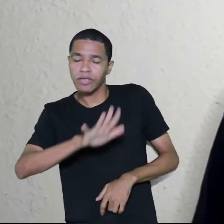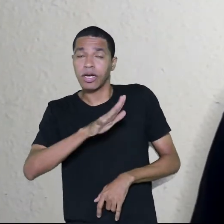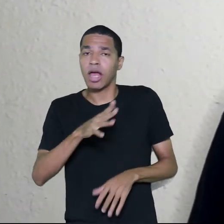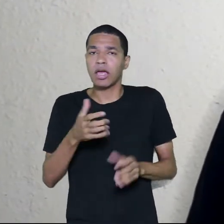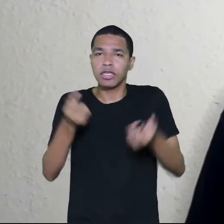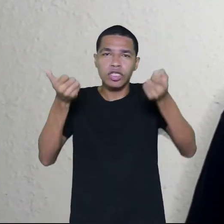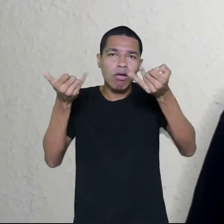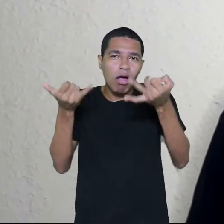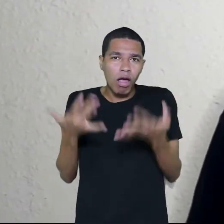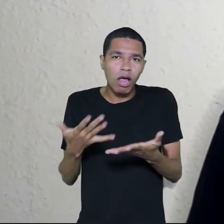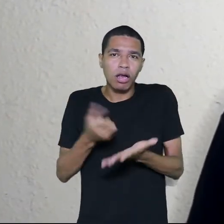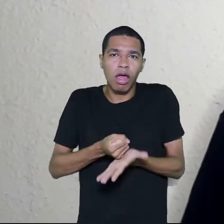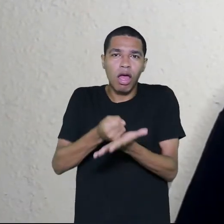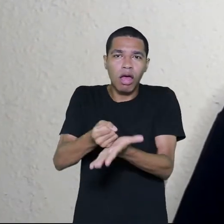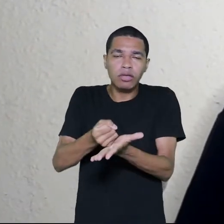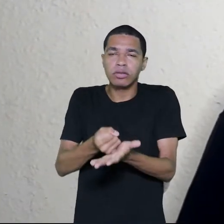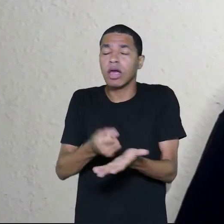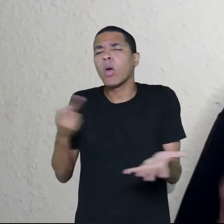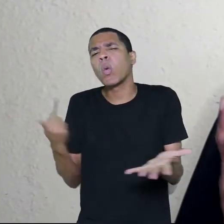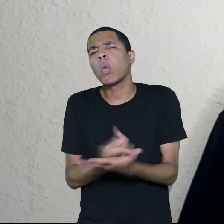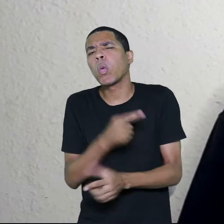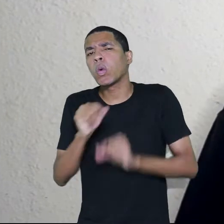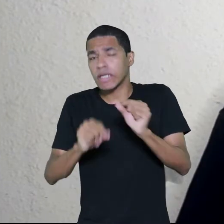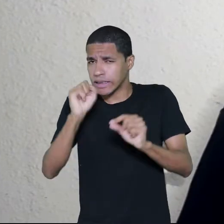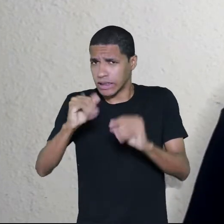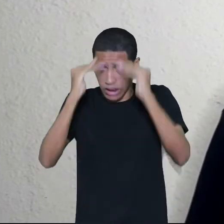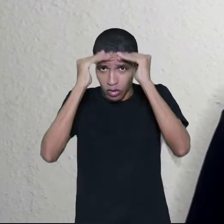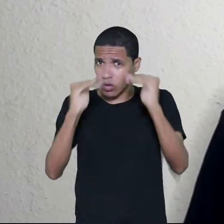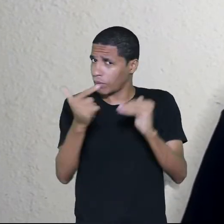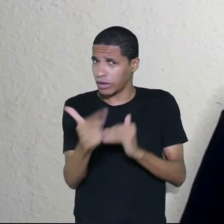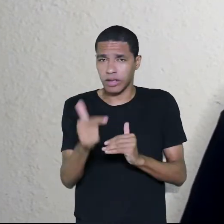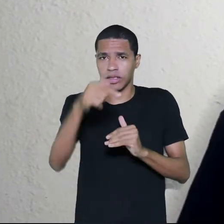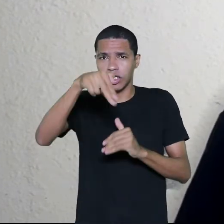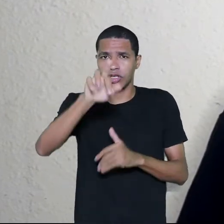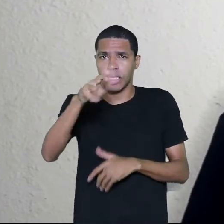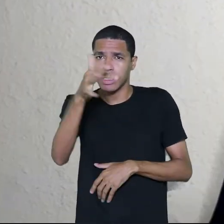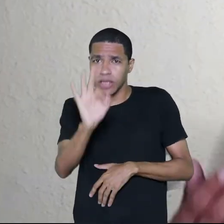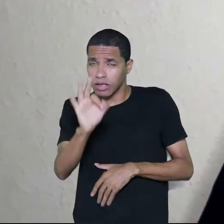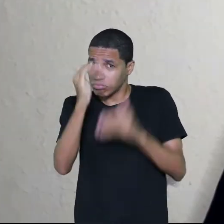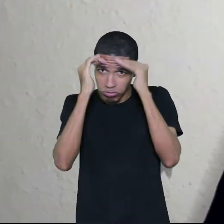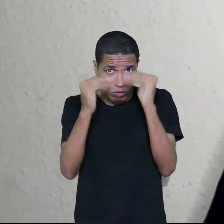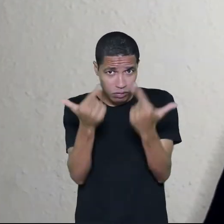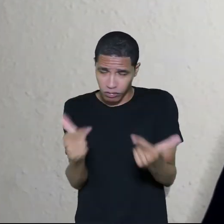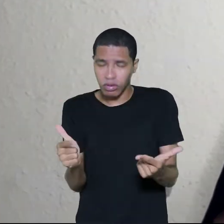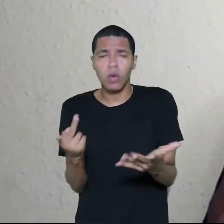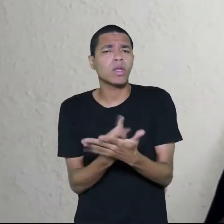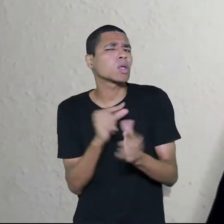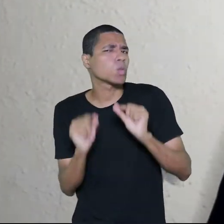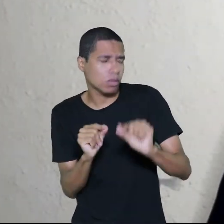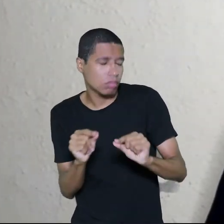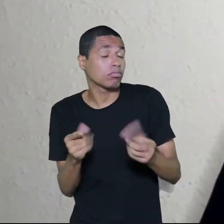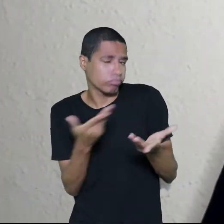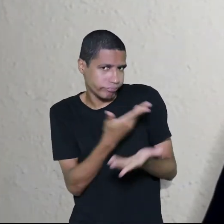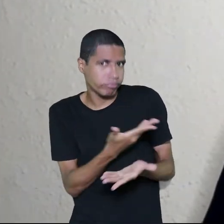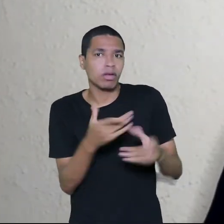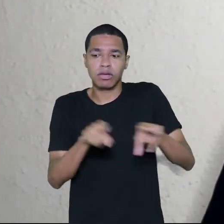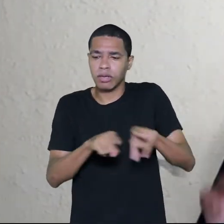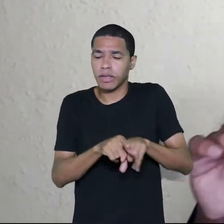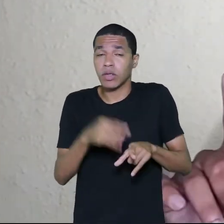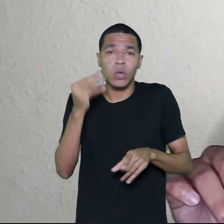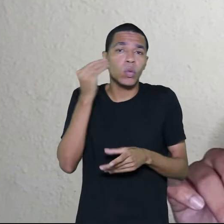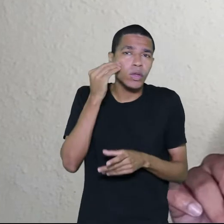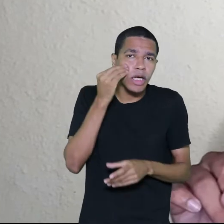serve justamente para explicar o que acontece quando você não segue as normas da NR10 e que, no mínimo, esses testes devem